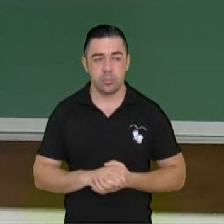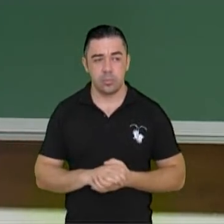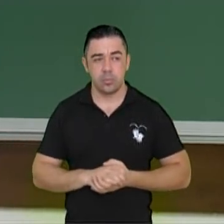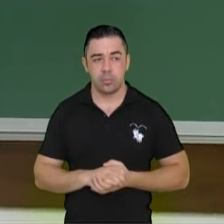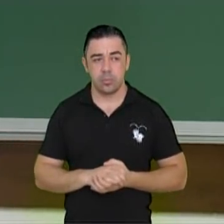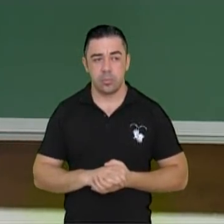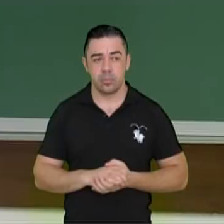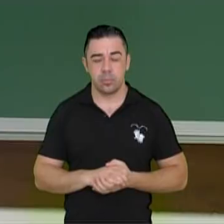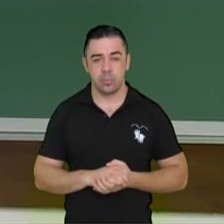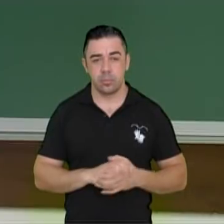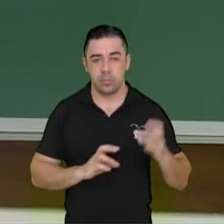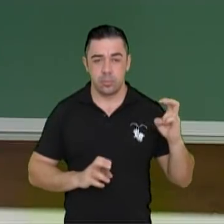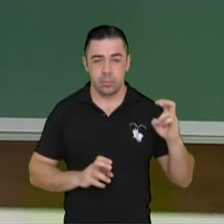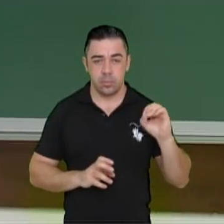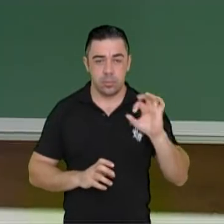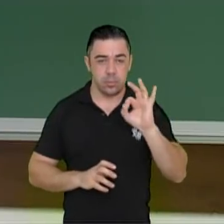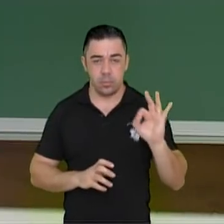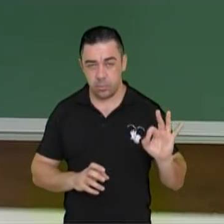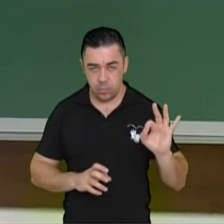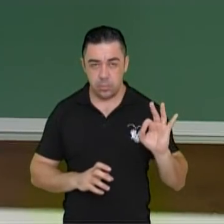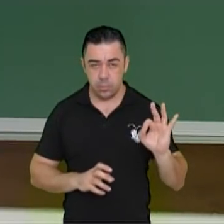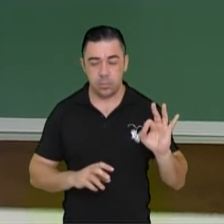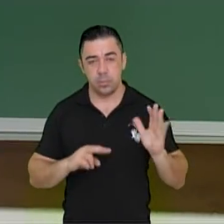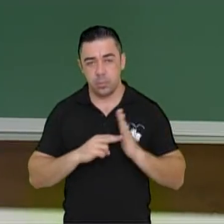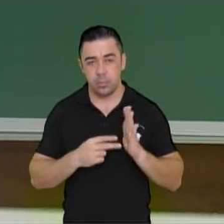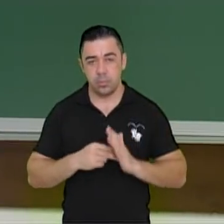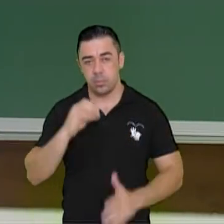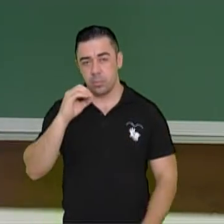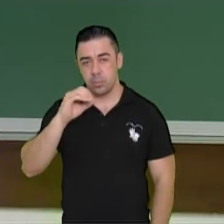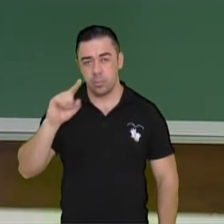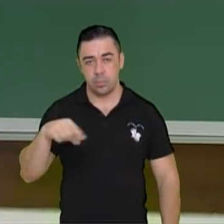aqui, ó, 50% é igual a